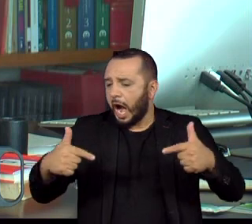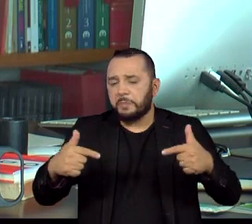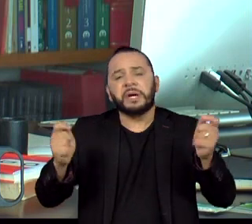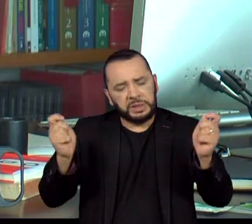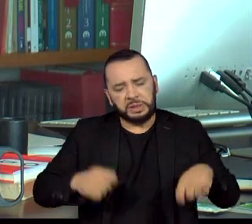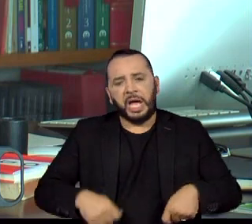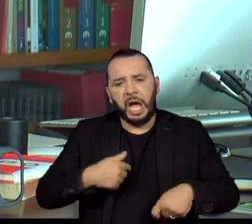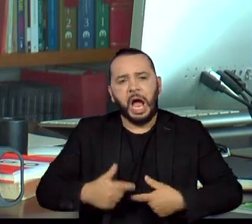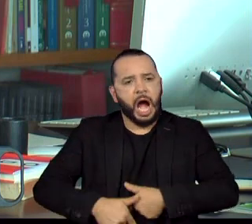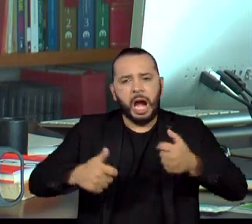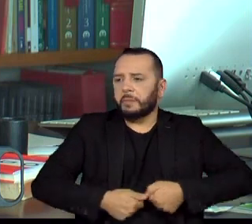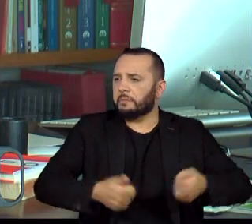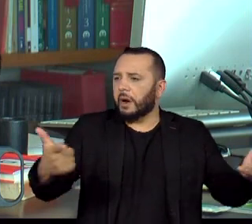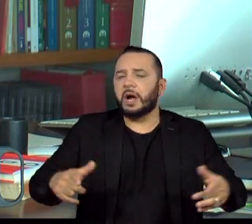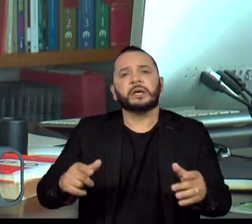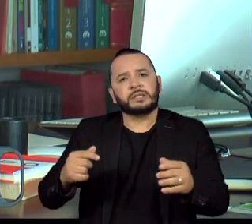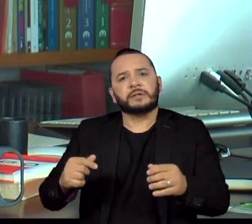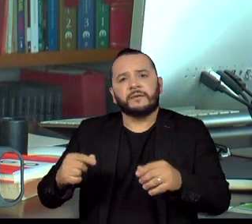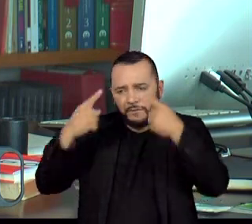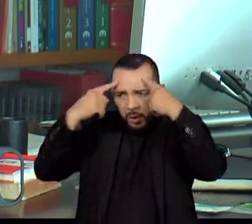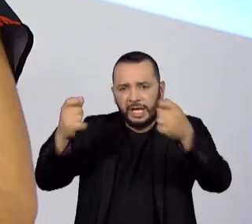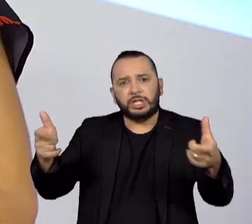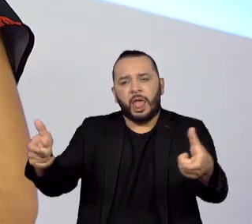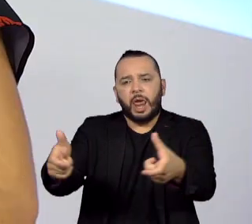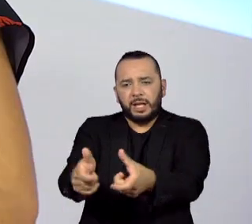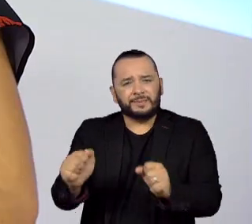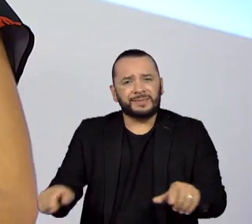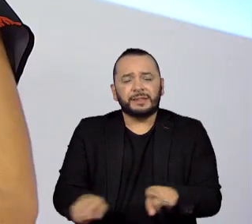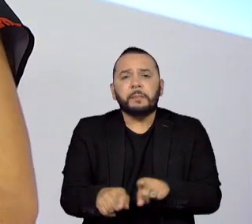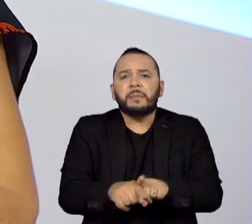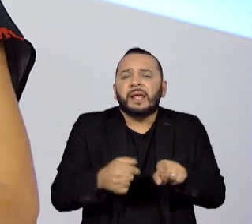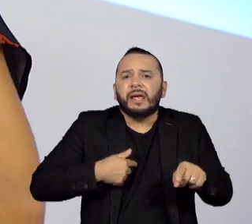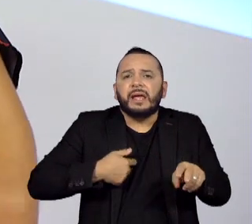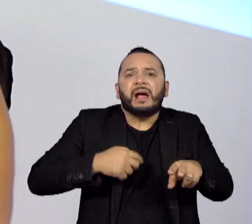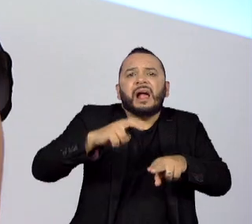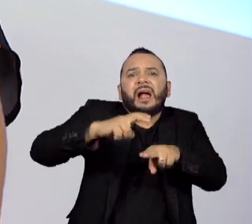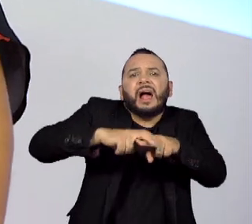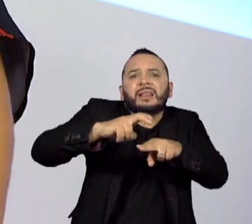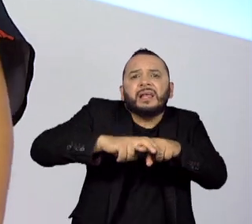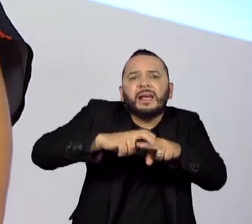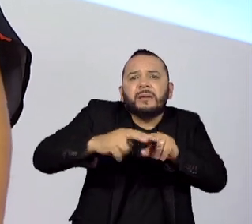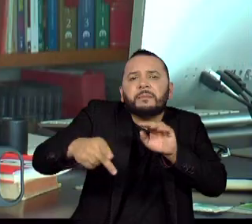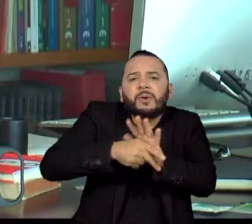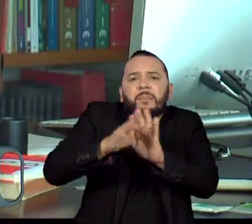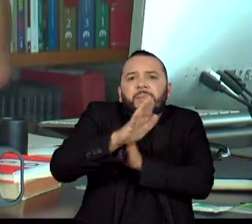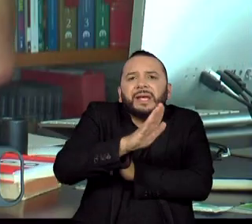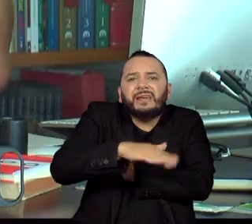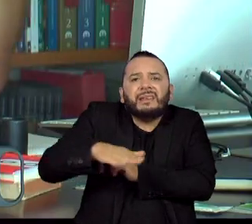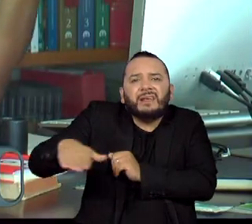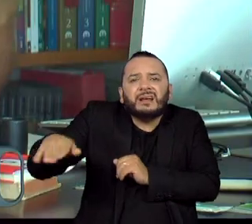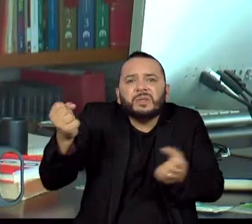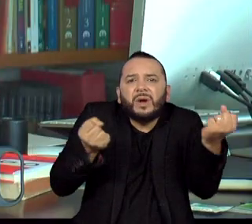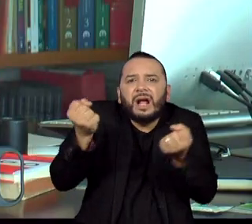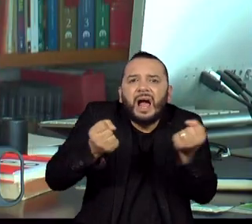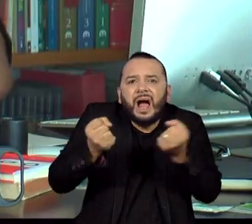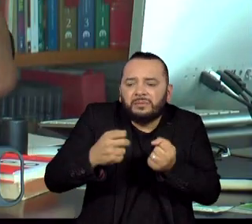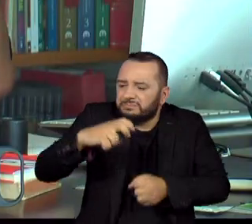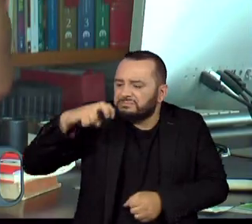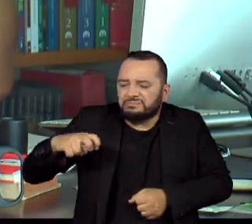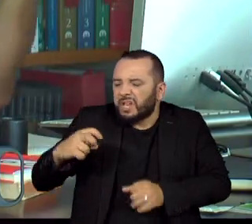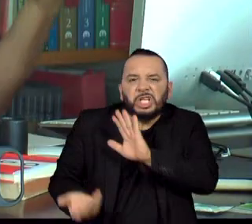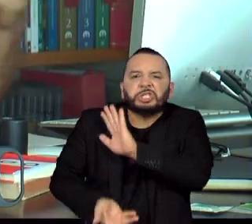o número de mortos bebês nos acidentes? Então, há uma lógica que foi abandonada e foi substituída por